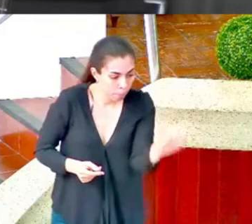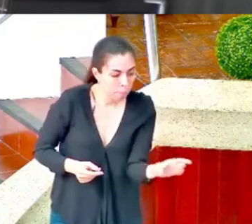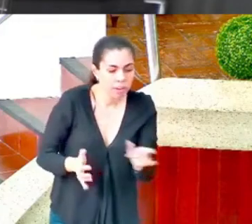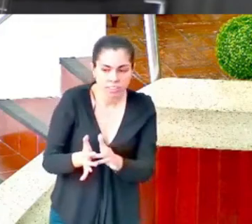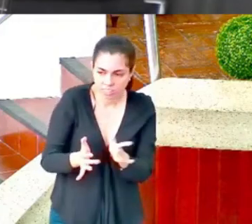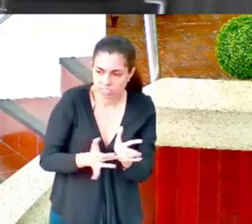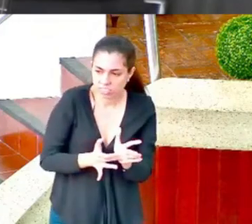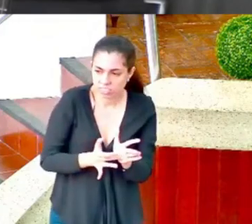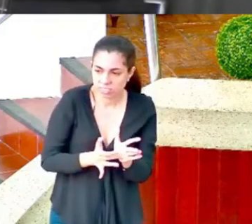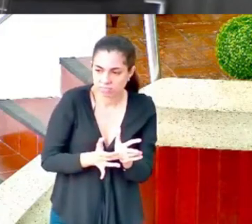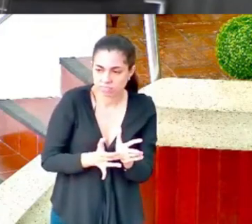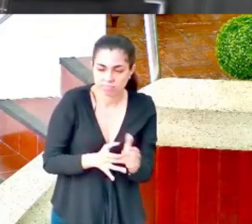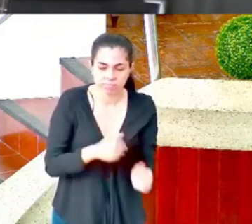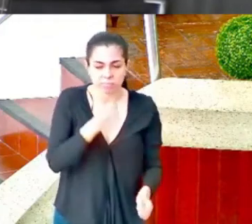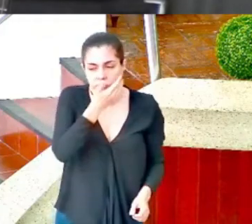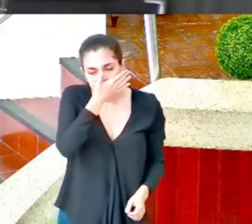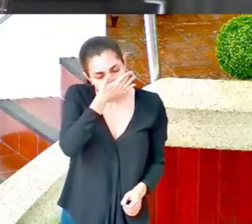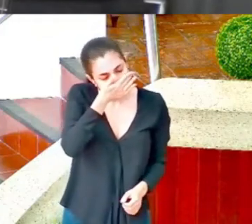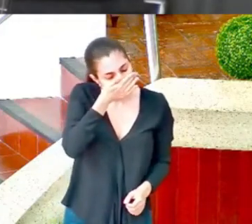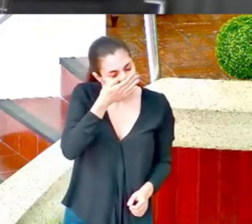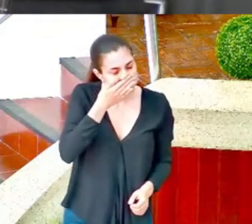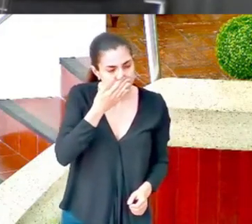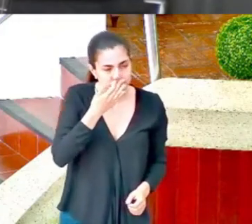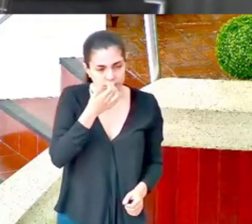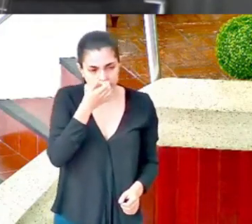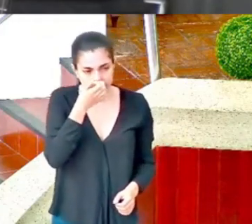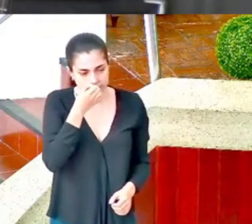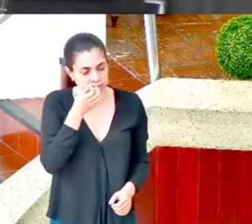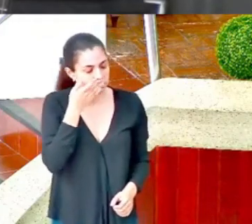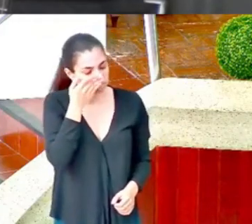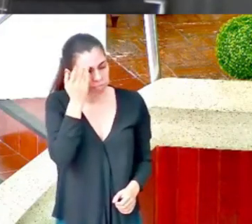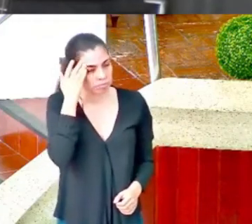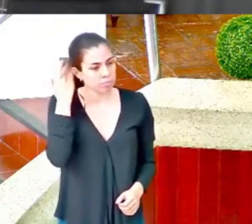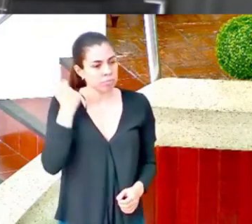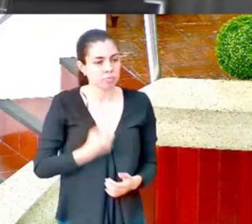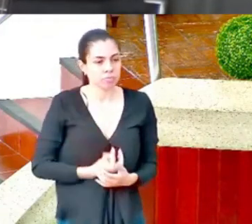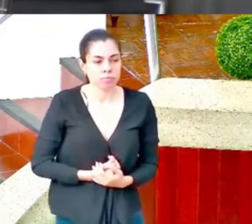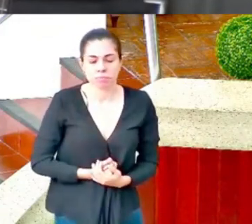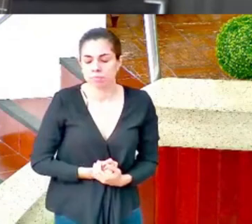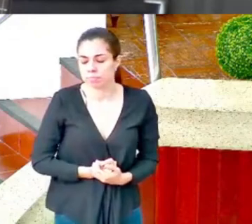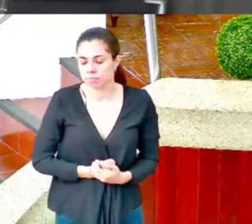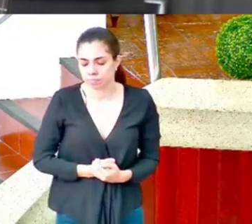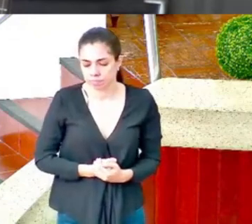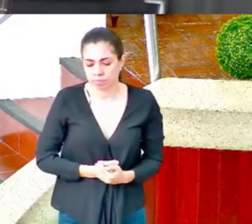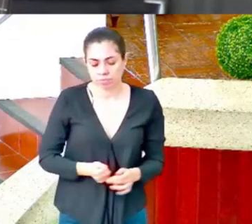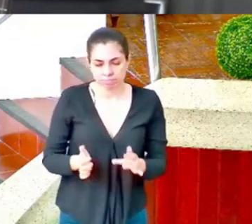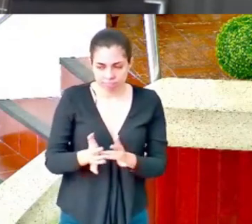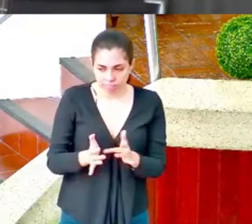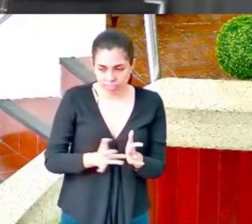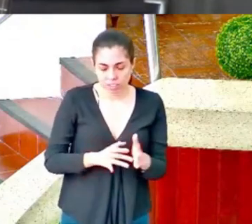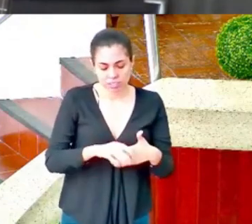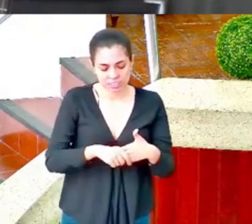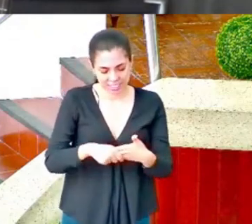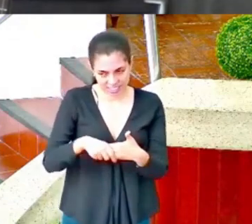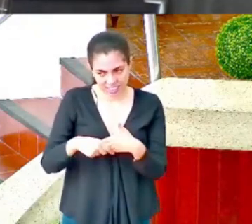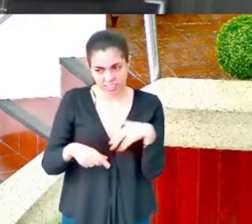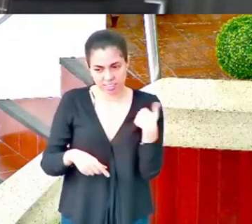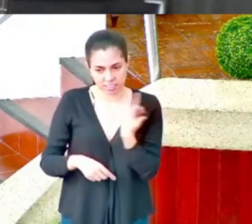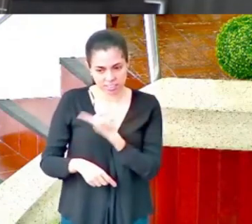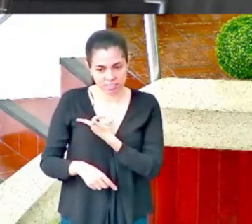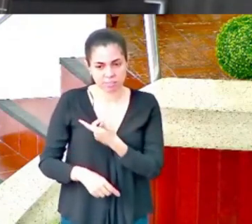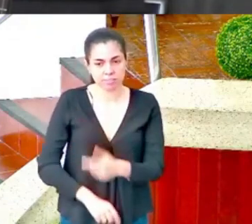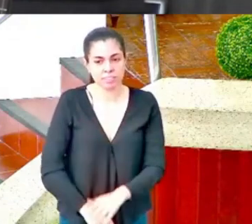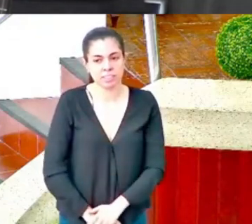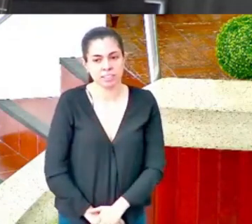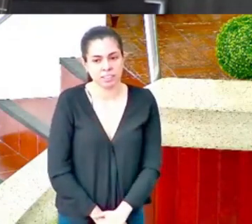nos conectou a isso. O seu trabalho na cruz, a aplicação da obra do mediador através do Espírito Santo em nós, tudo isso está